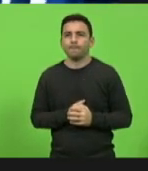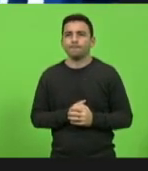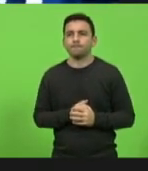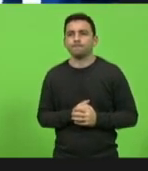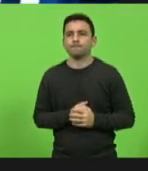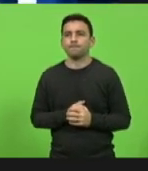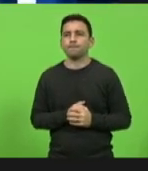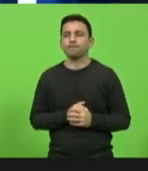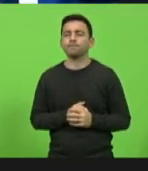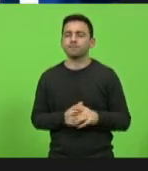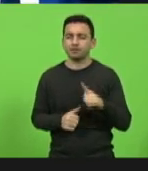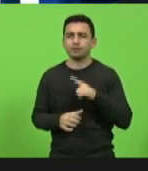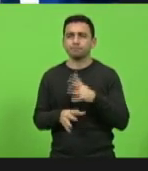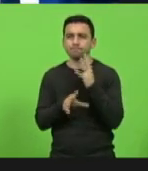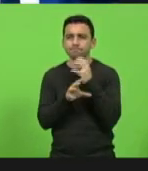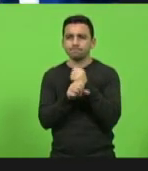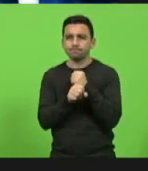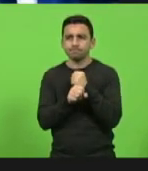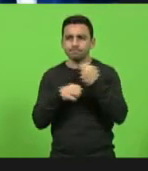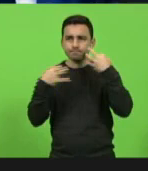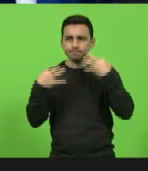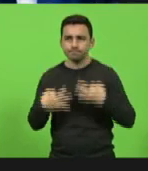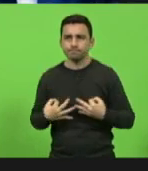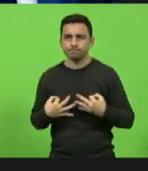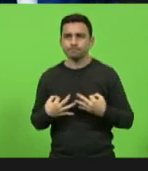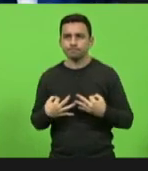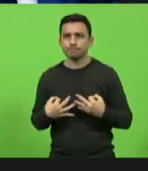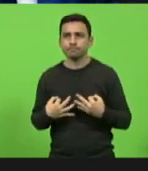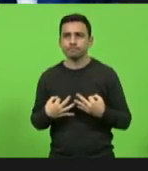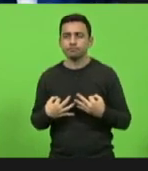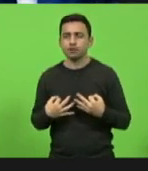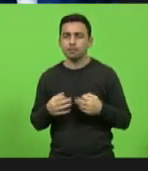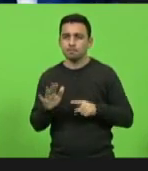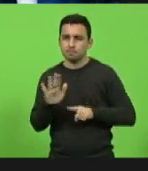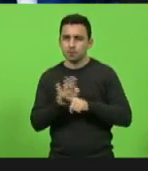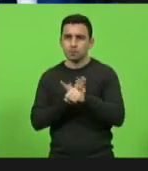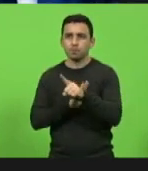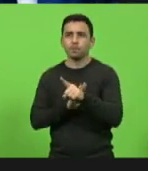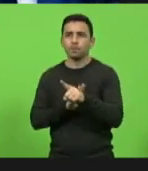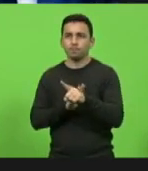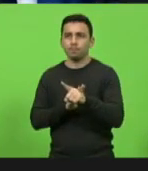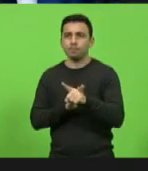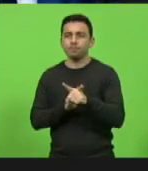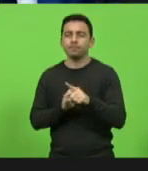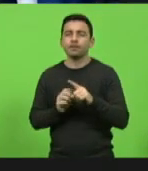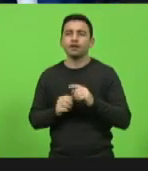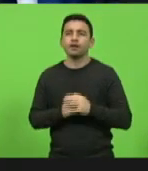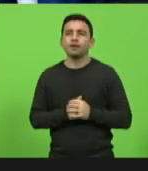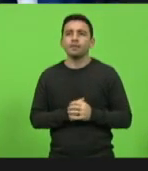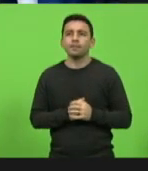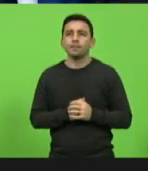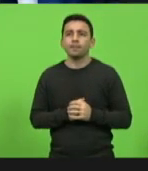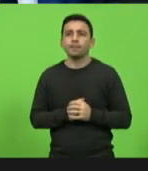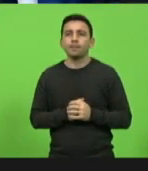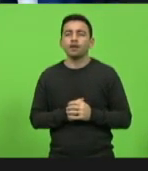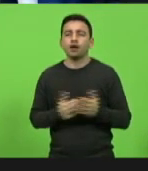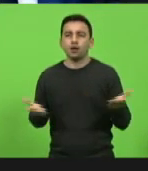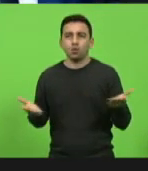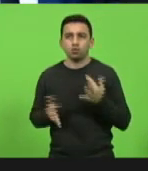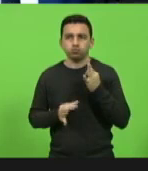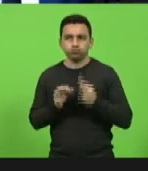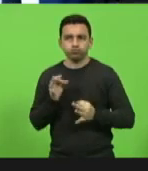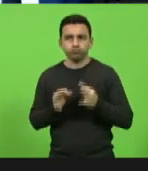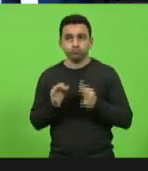temos com o suficiente para elaborarmos a pergunta e e passarmos ao julgamento